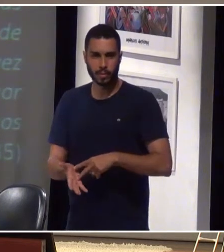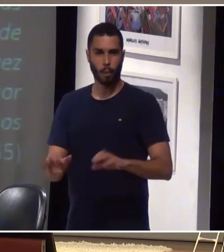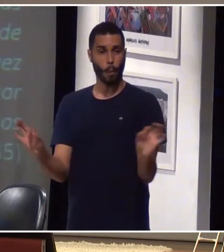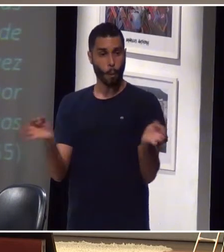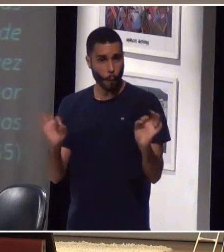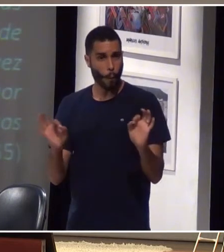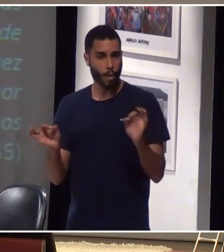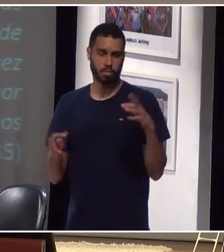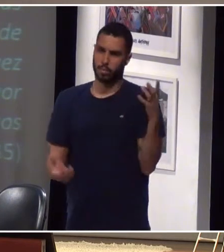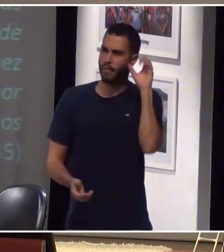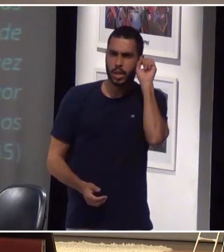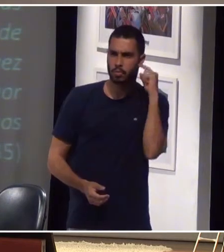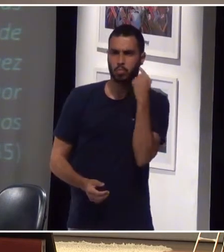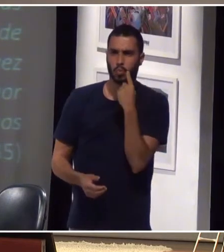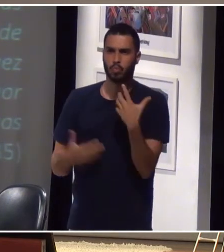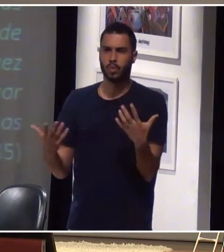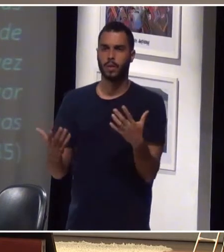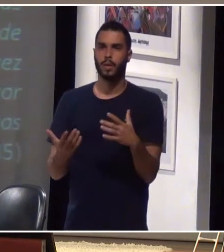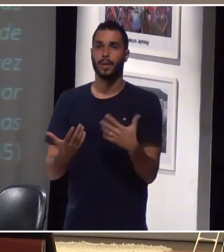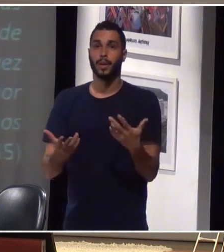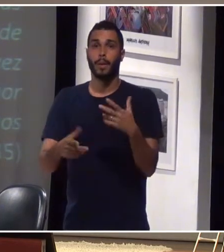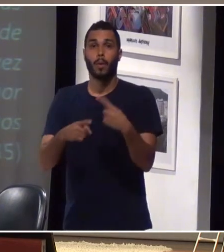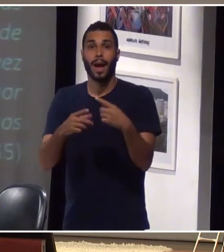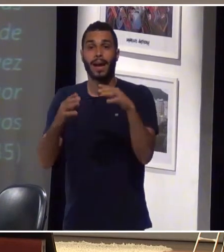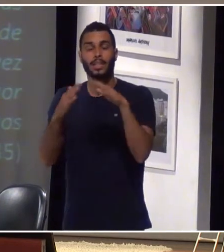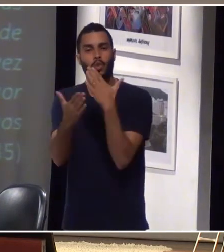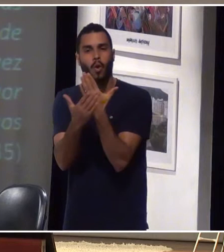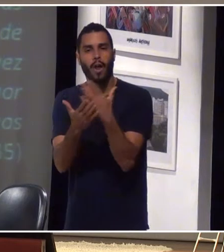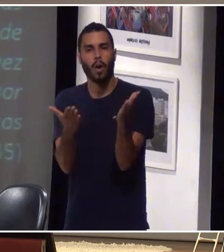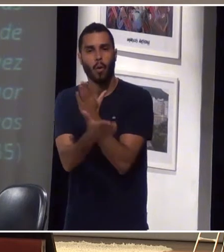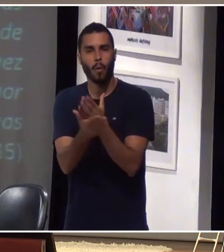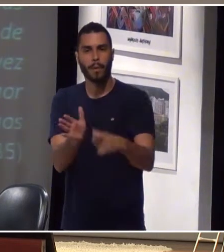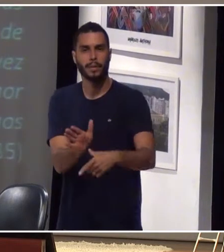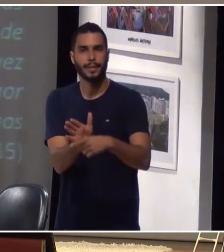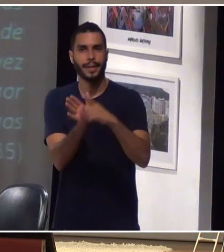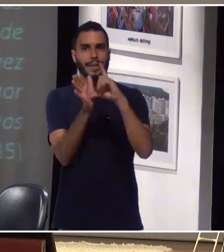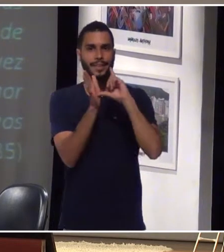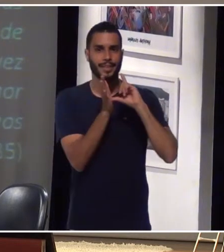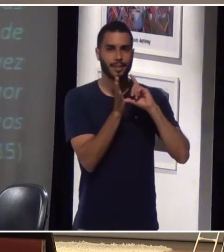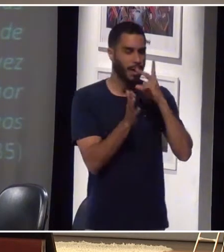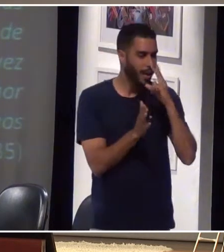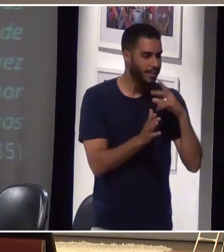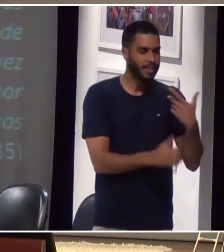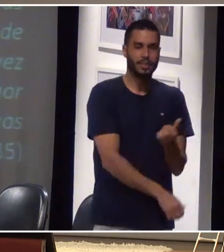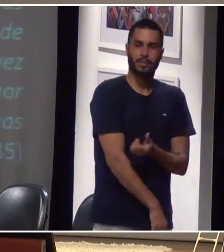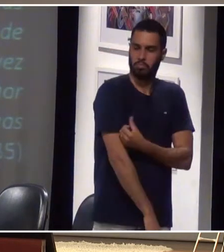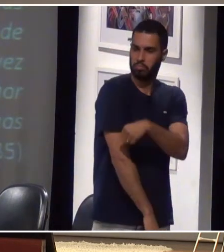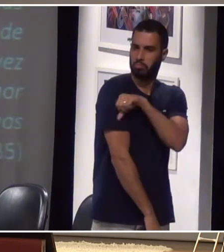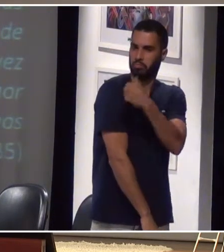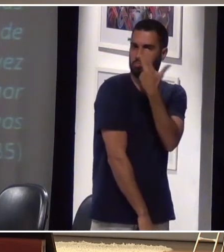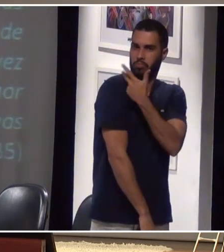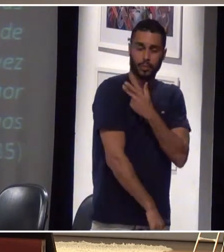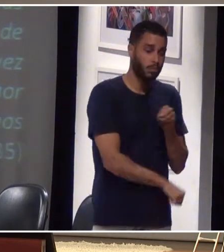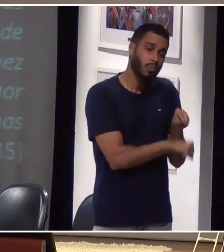os surdos, parece, porque algumas escolas talvez tenham tido essa prática de tutela. E,